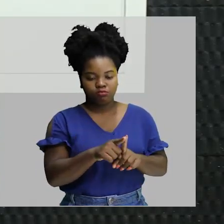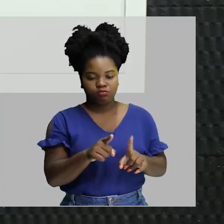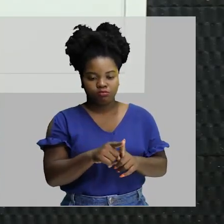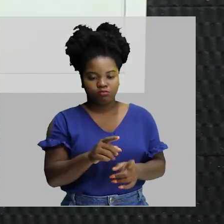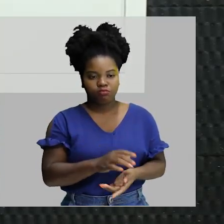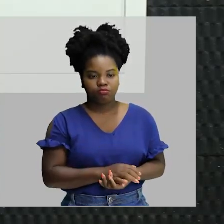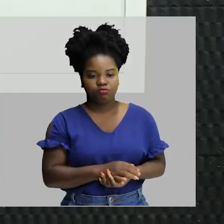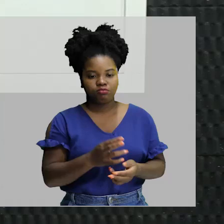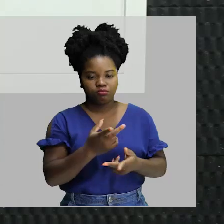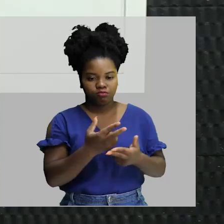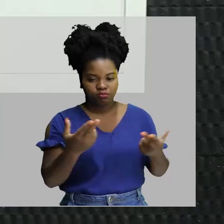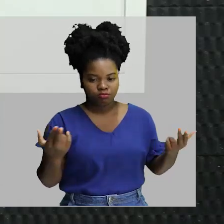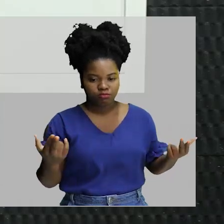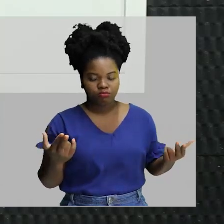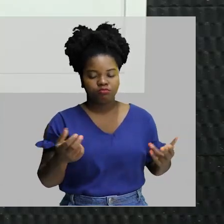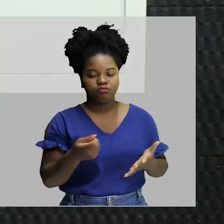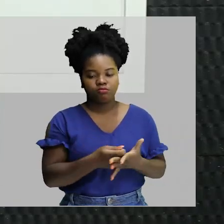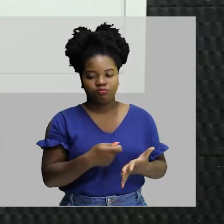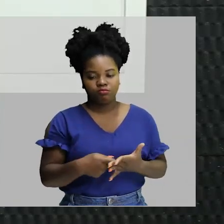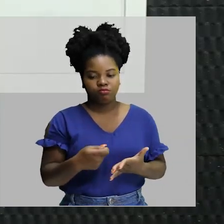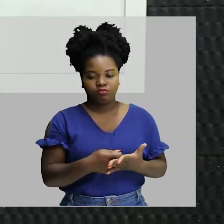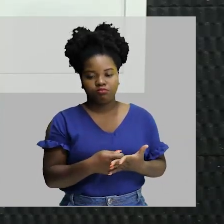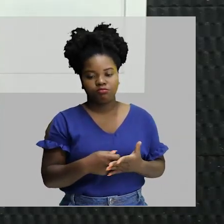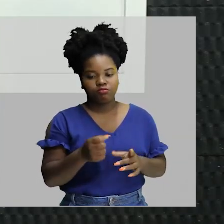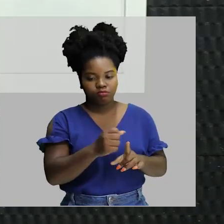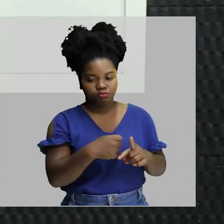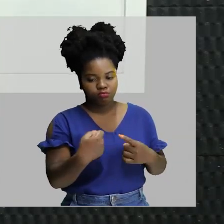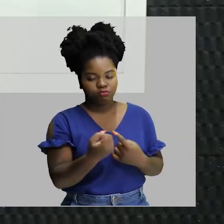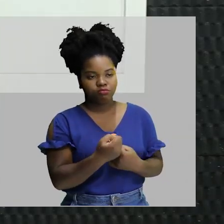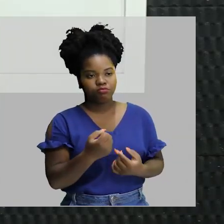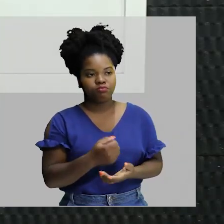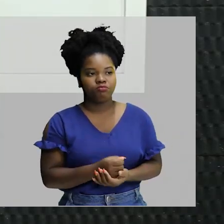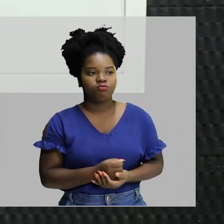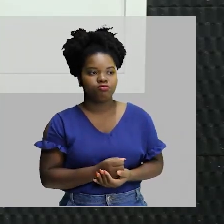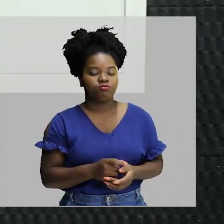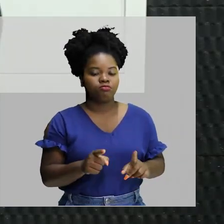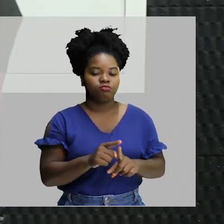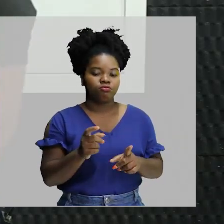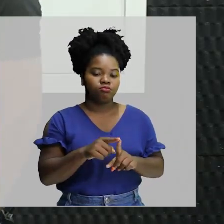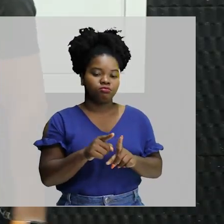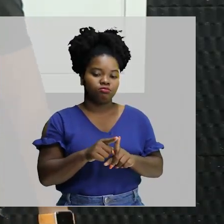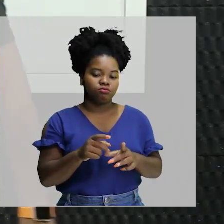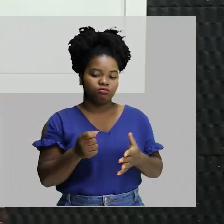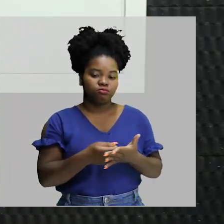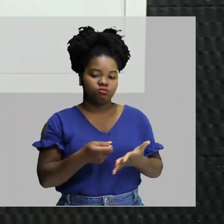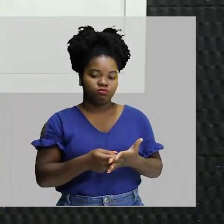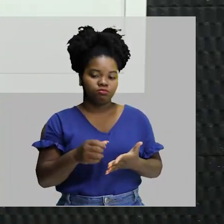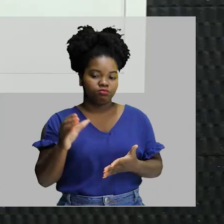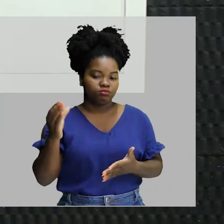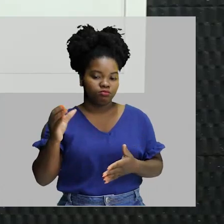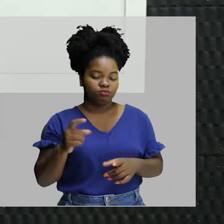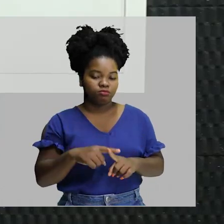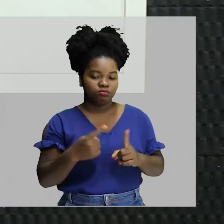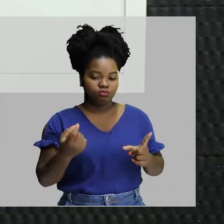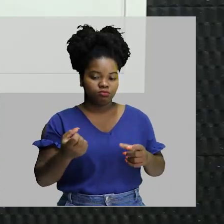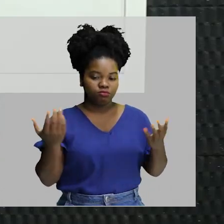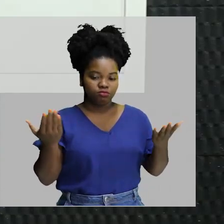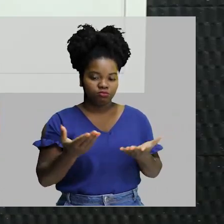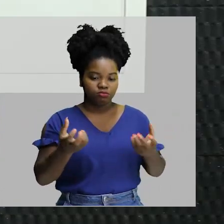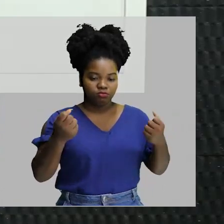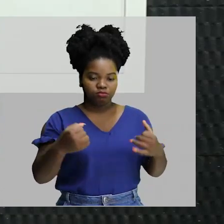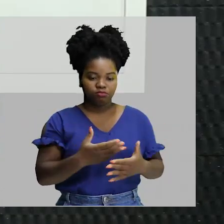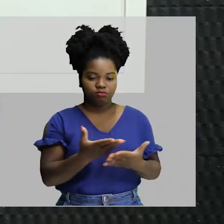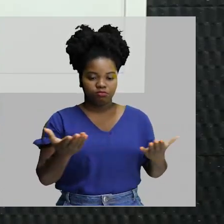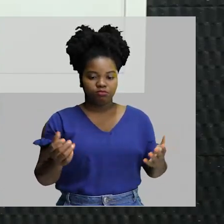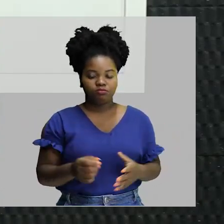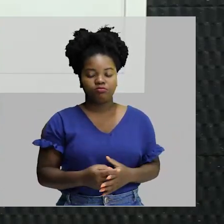aqui, muito interessante, o determinismo social, o determinismo científico. Mas eu separei para vocês aqui uma